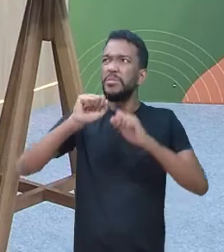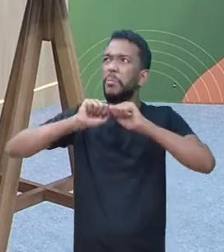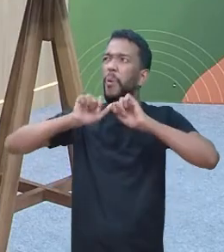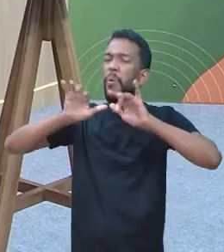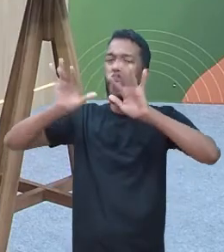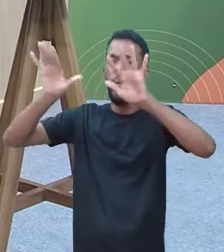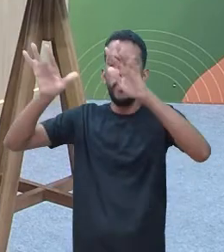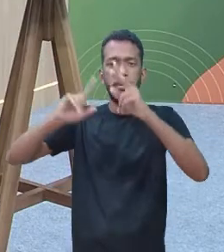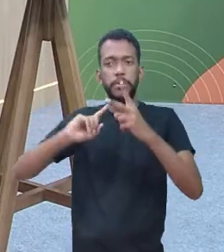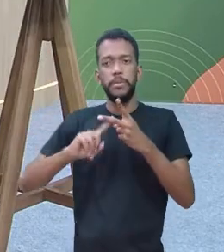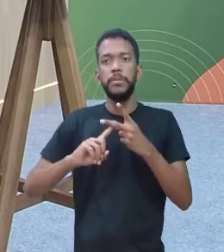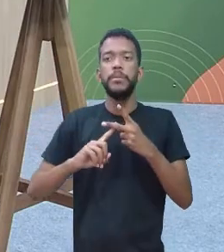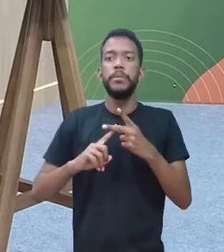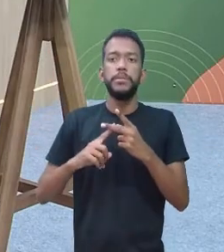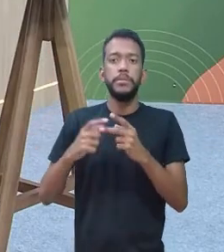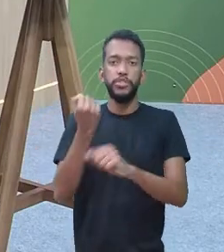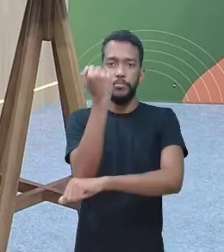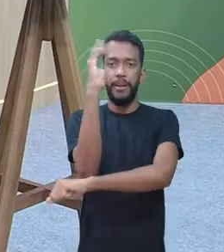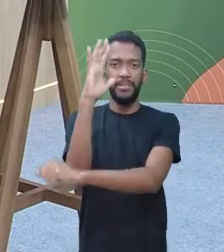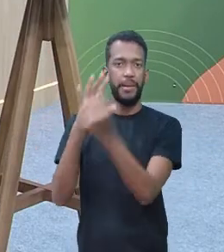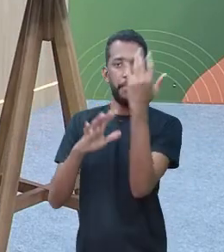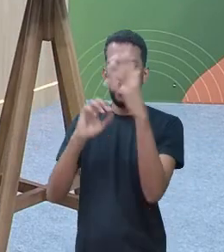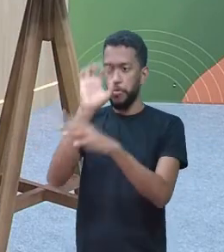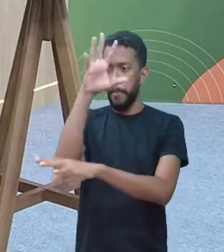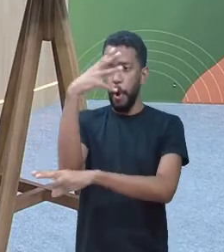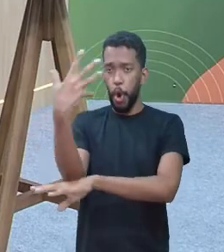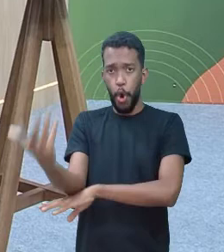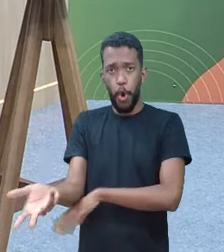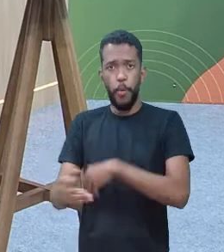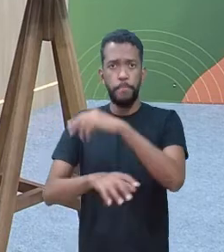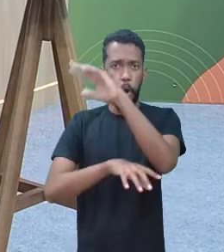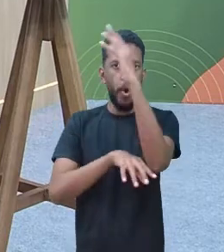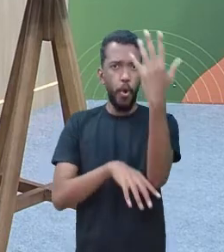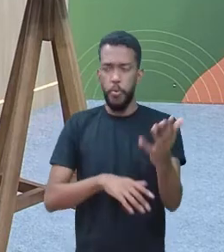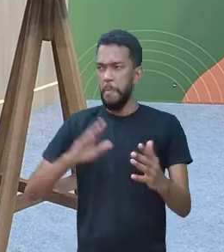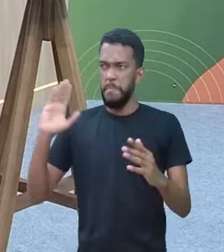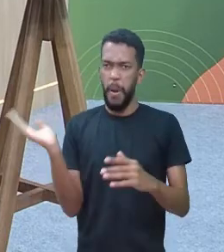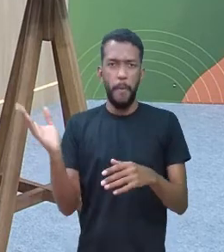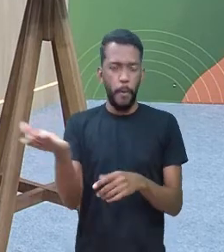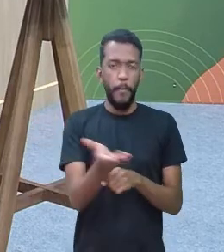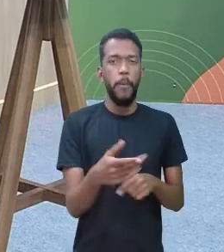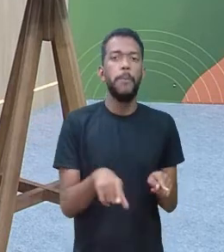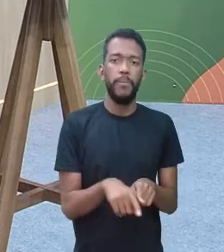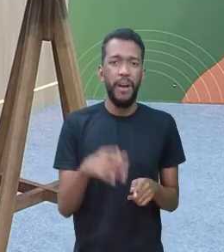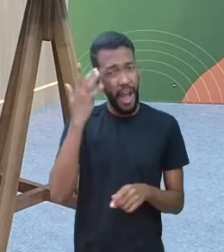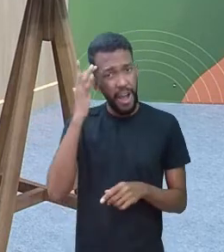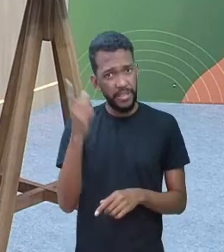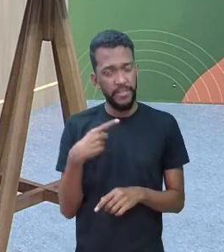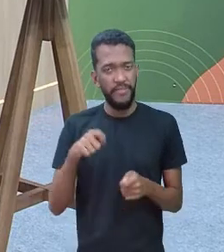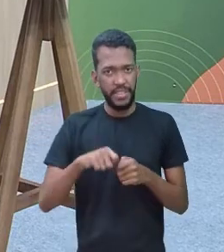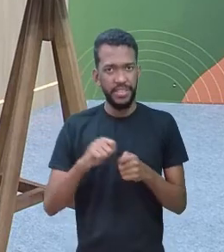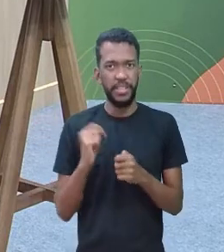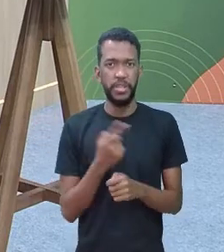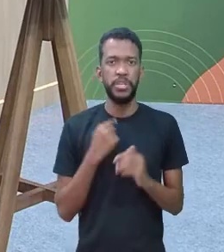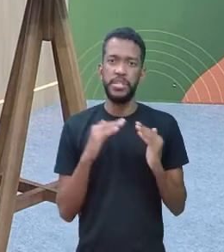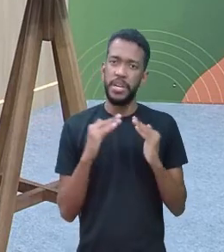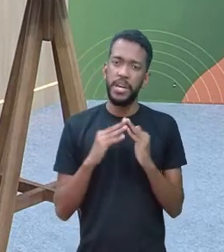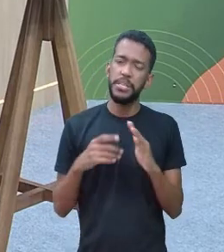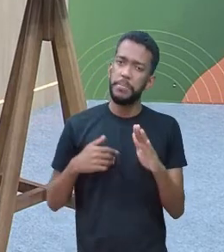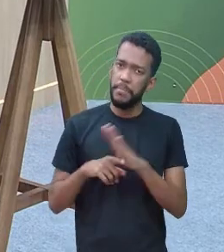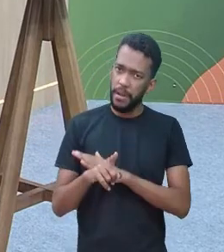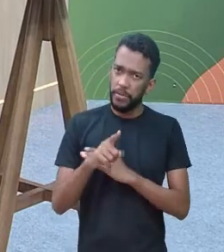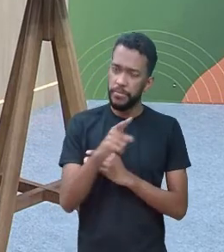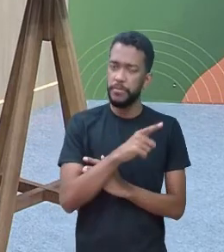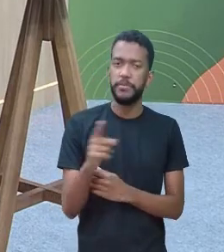que estamos promovendo essa poluição? Será que a gente está fazendo isso na nossa casa? Aí eu vou vir com algumas